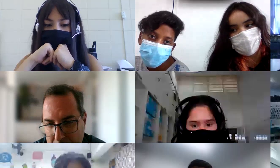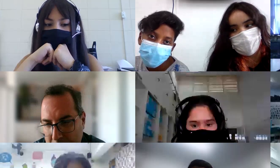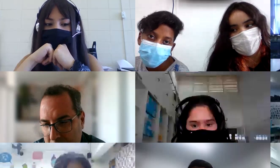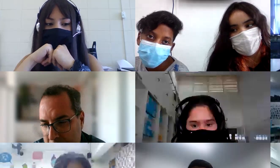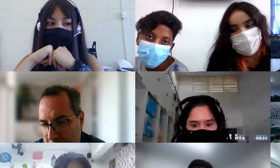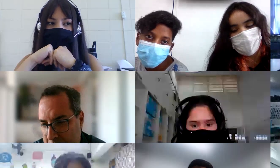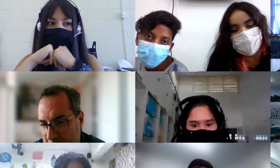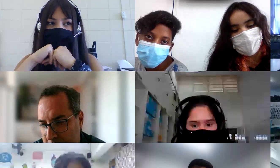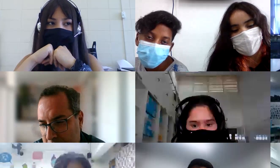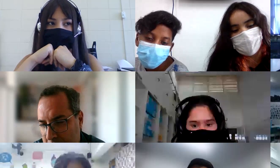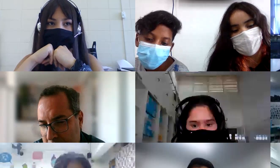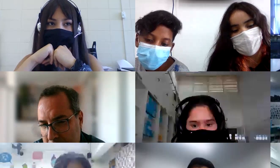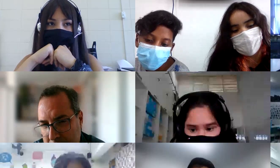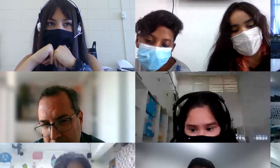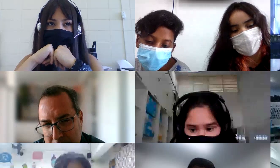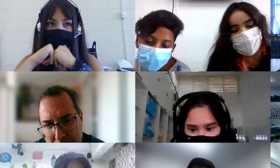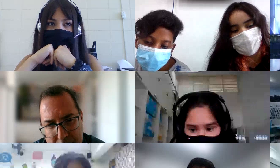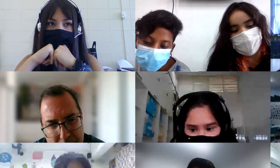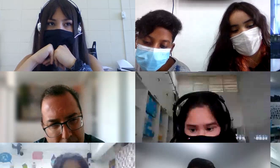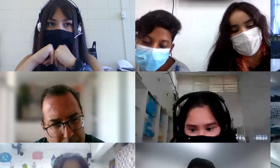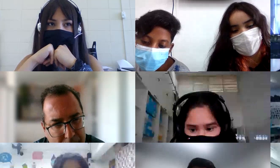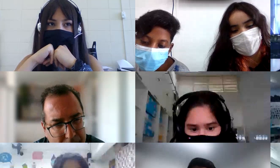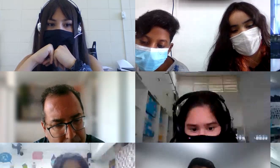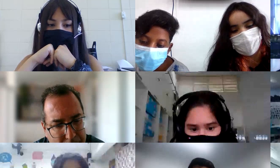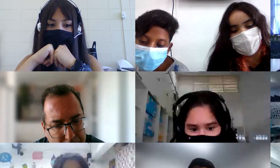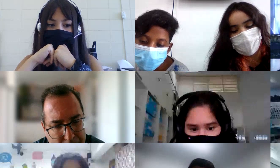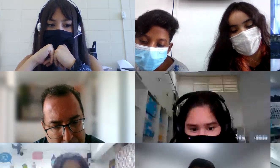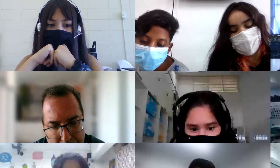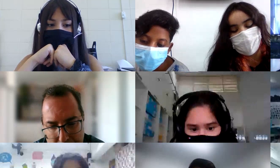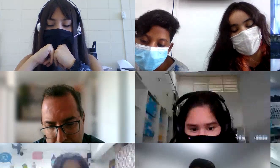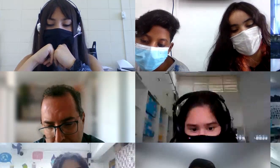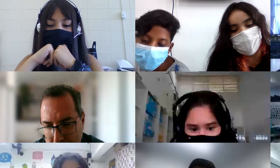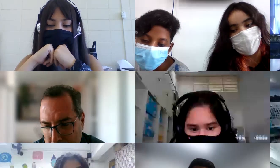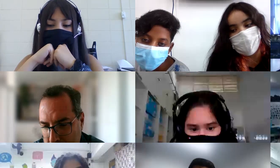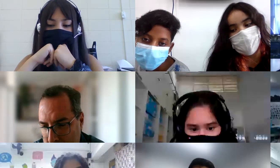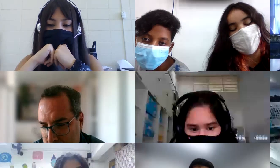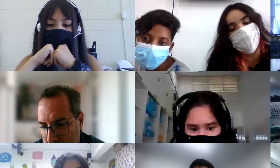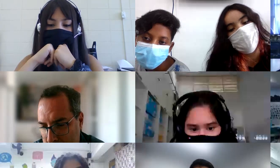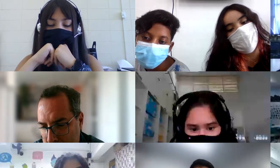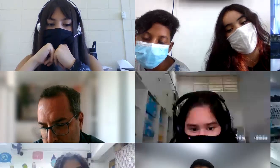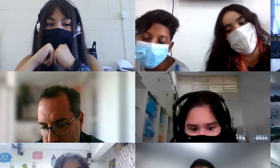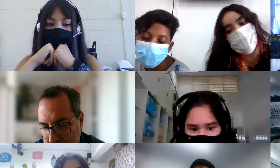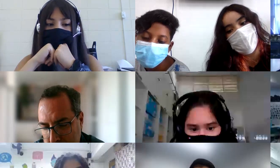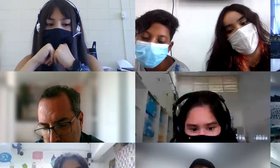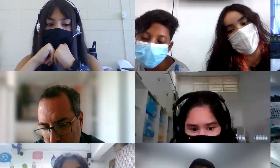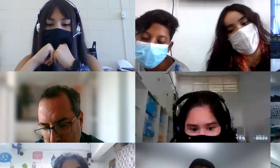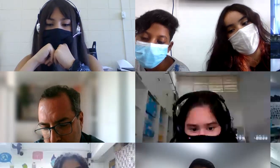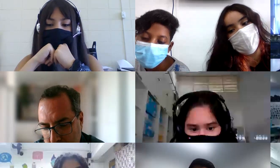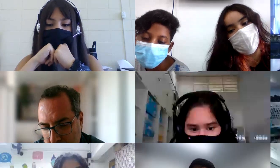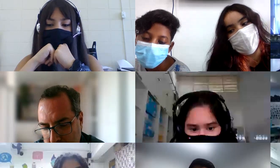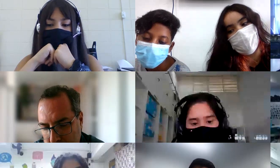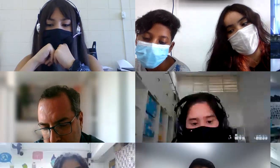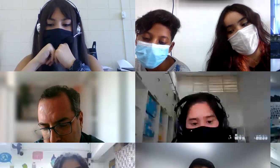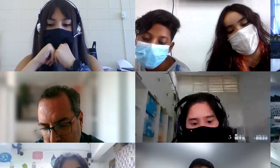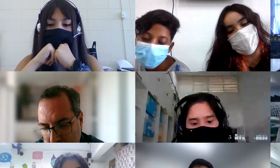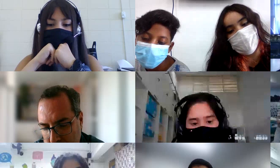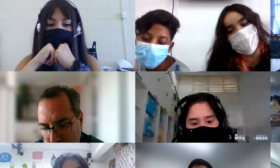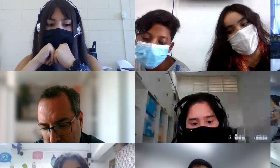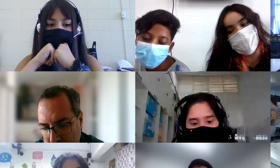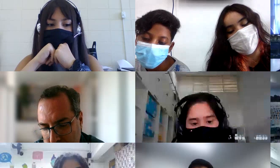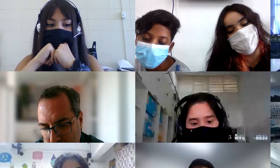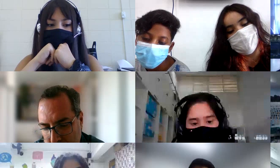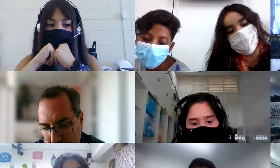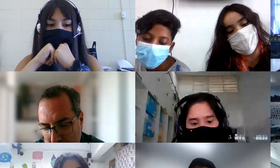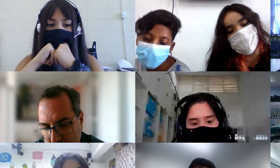publicada somente no dia 23, tá bom? 23 desse mês, a partir das 17 horas,